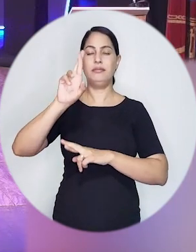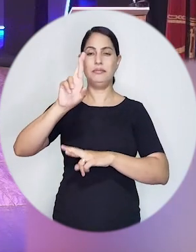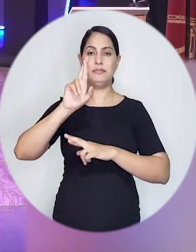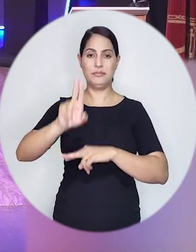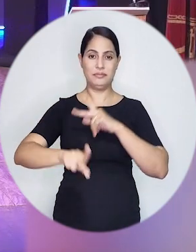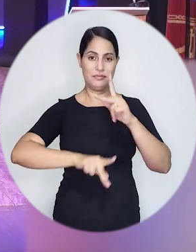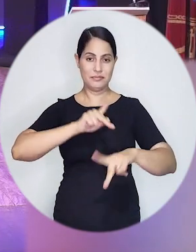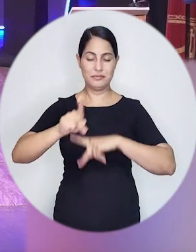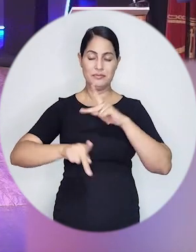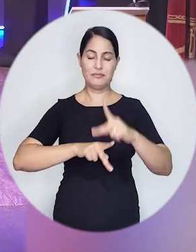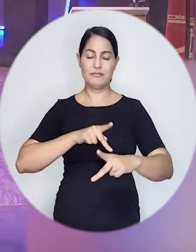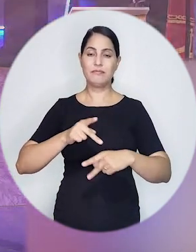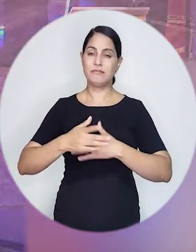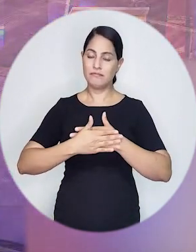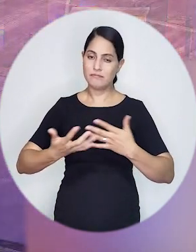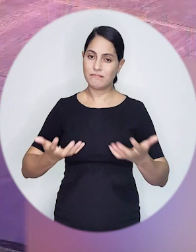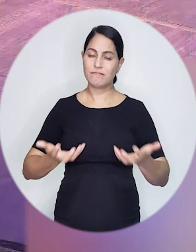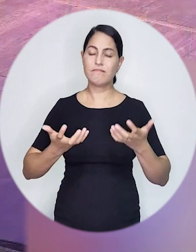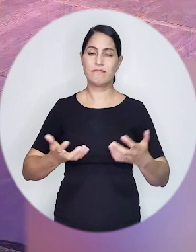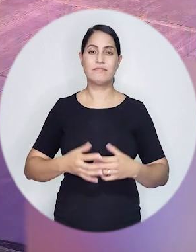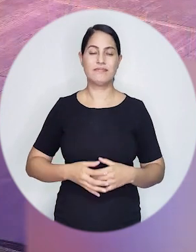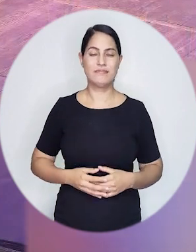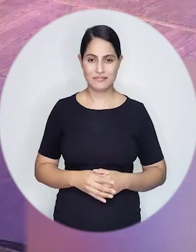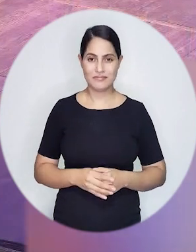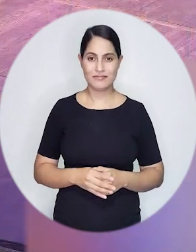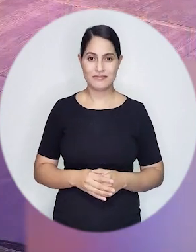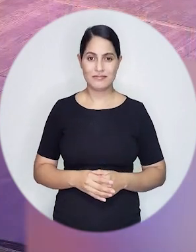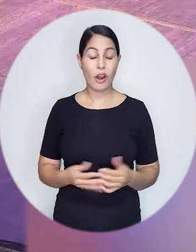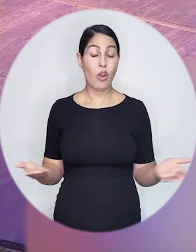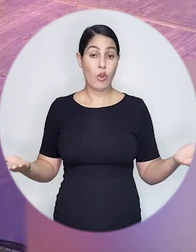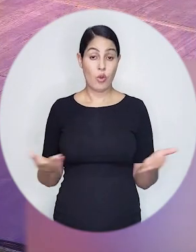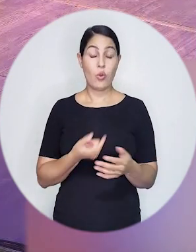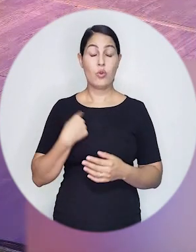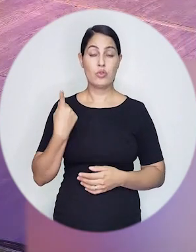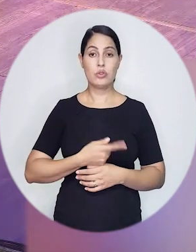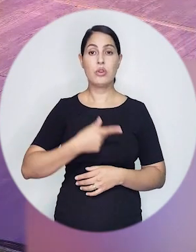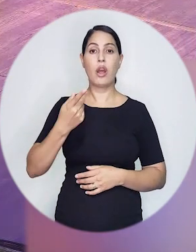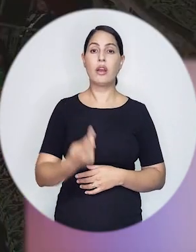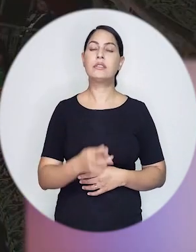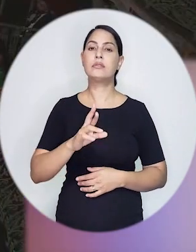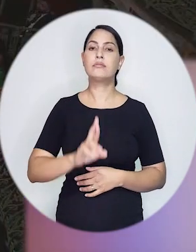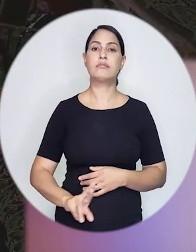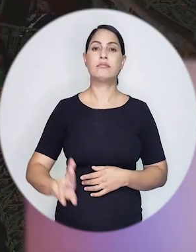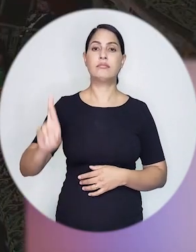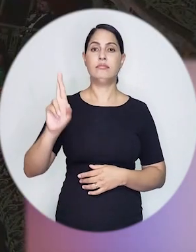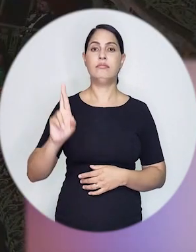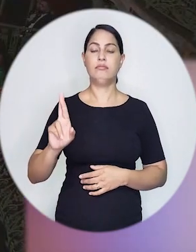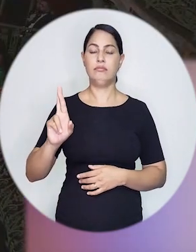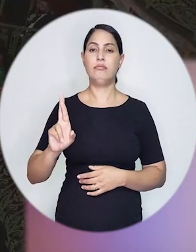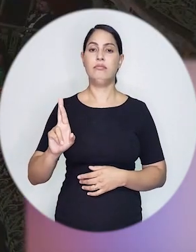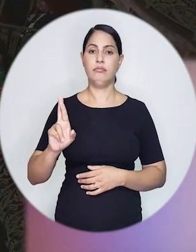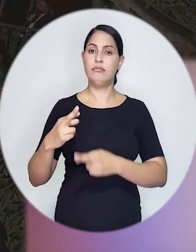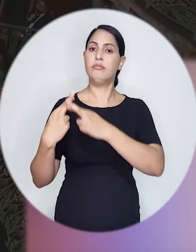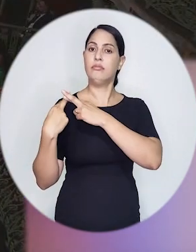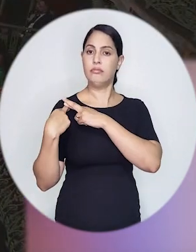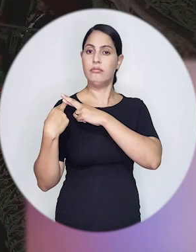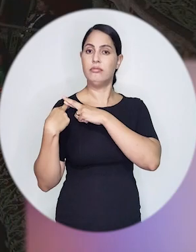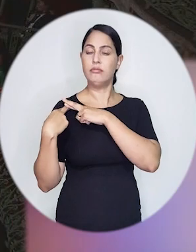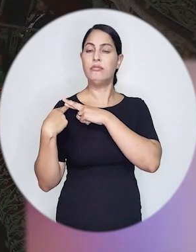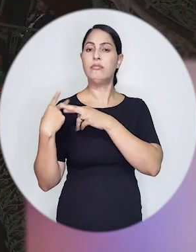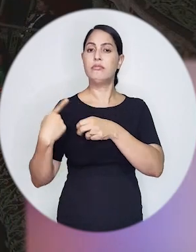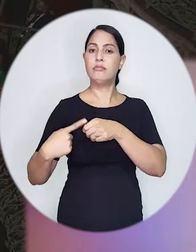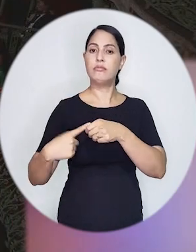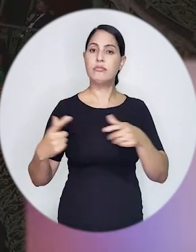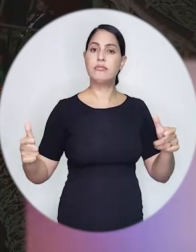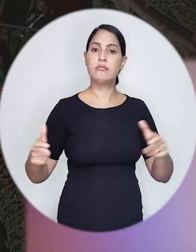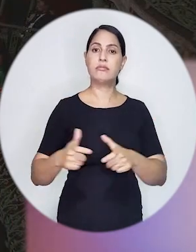habilidade consciente de se conectar à esperança daquelas e daqueles que buscam amparo em nosso ofício. Na formação do Conselho, temos também a preocupação